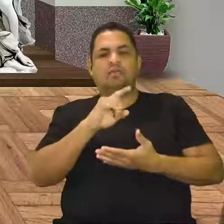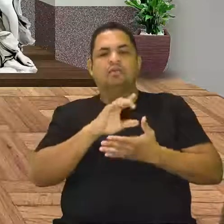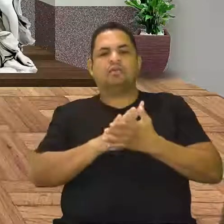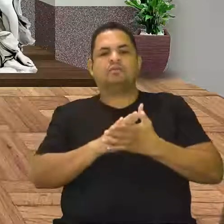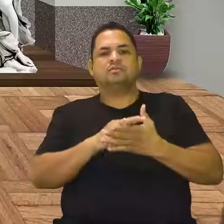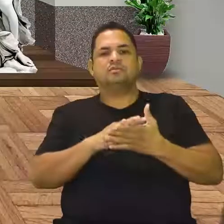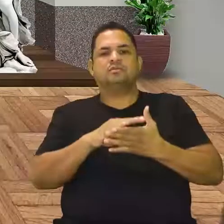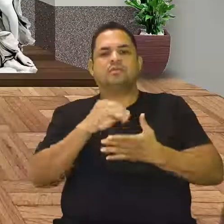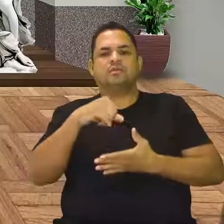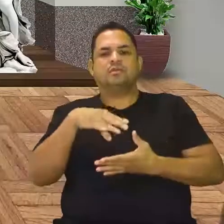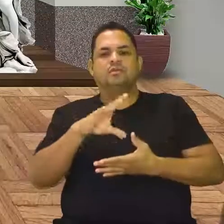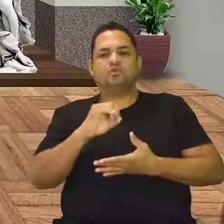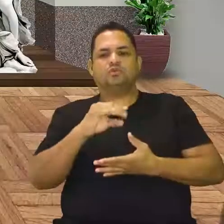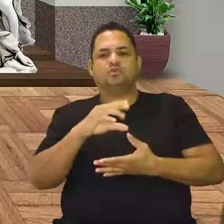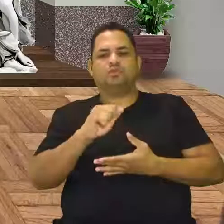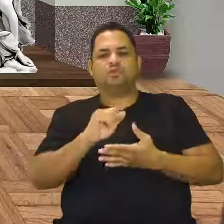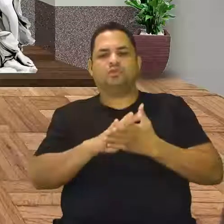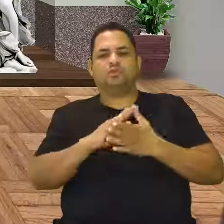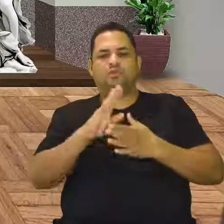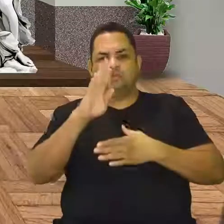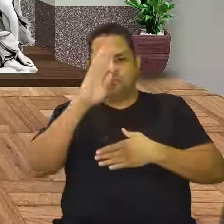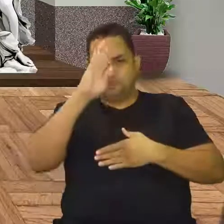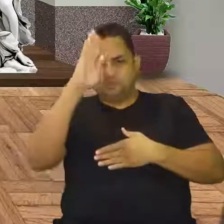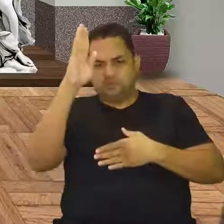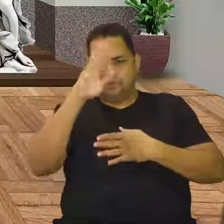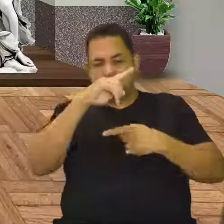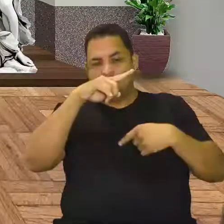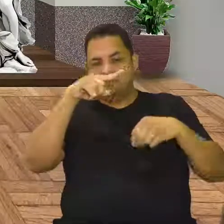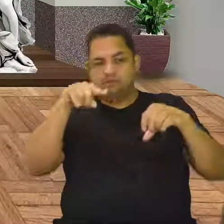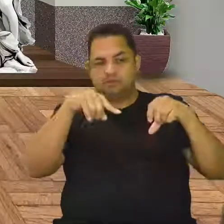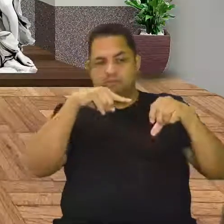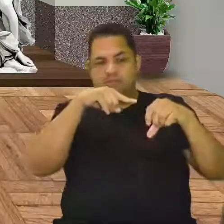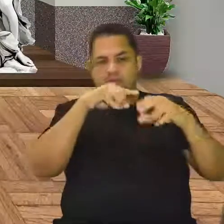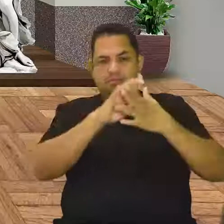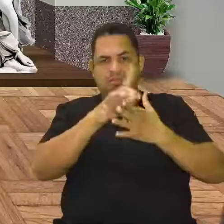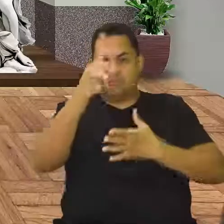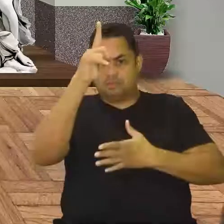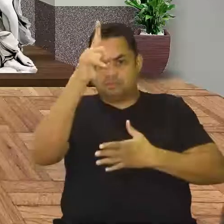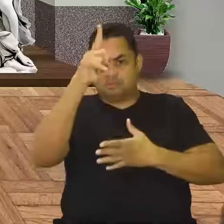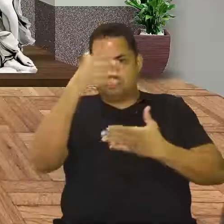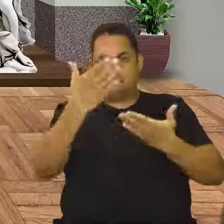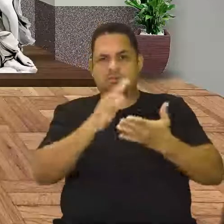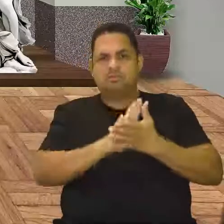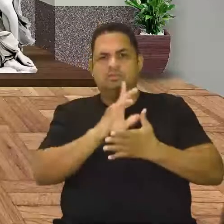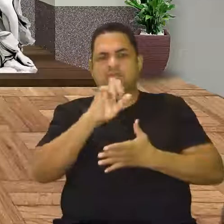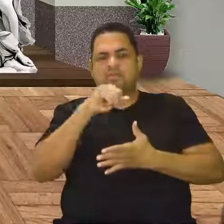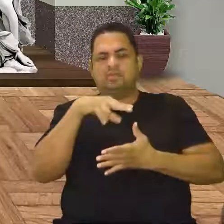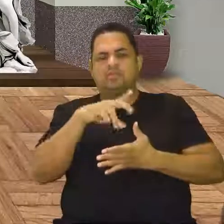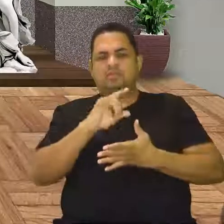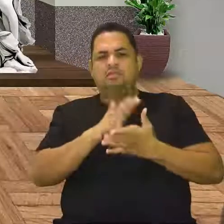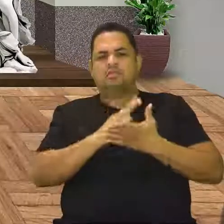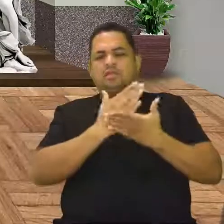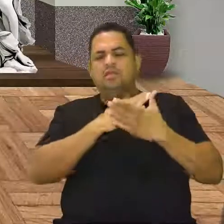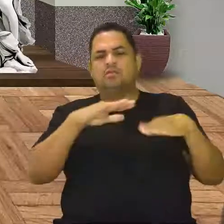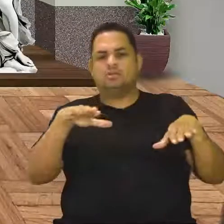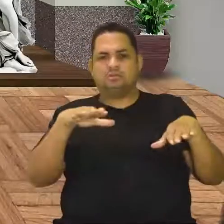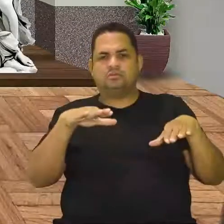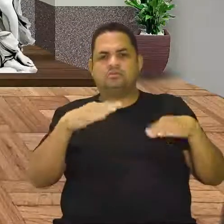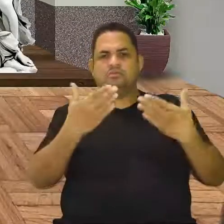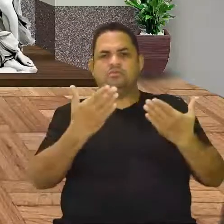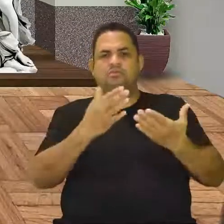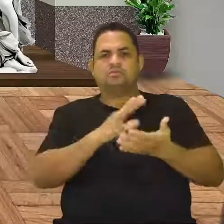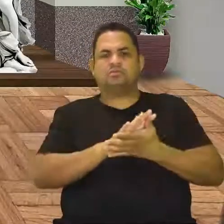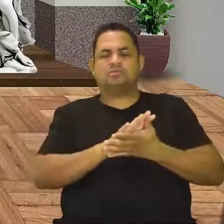ligado eu tenho mostrou os principais alvos dos alemães lembrado pela barrido está lembrado está aí